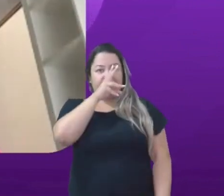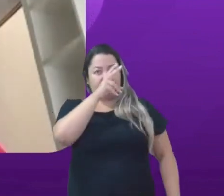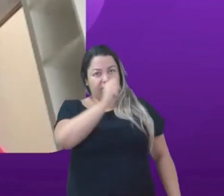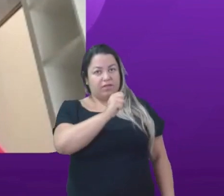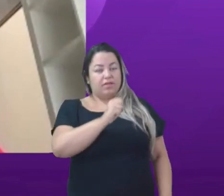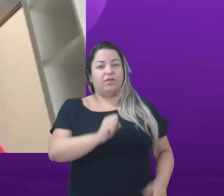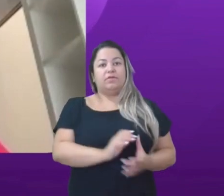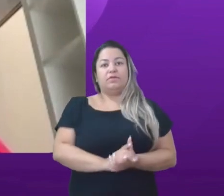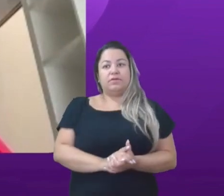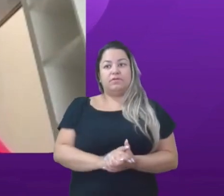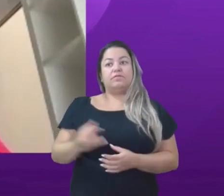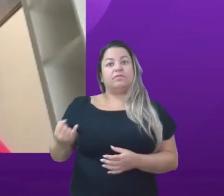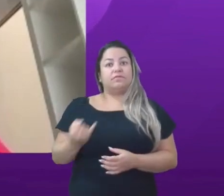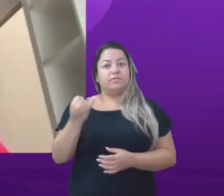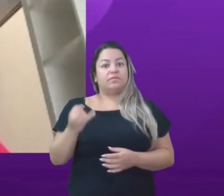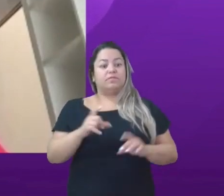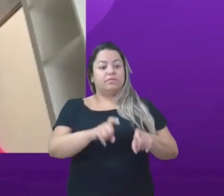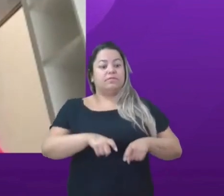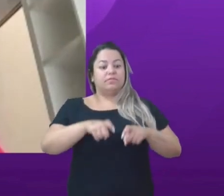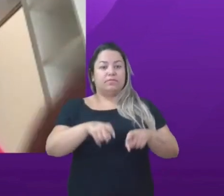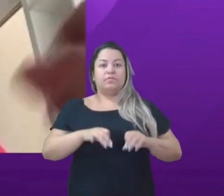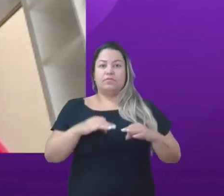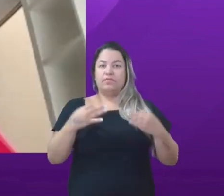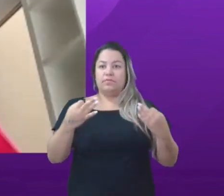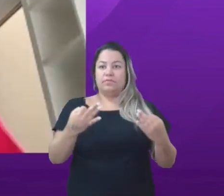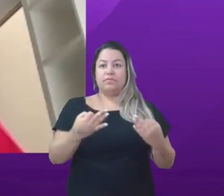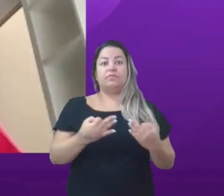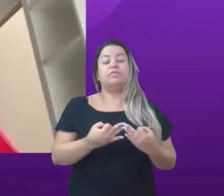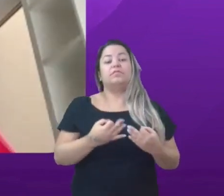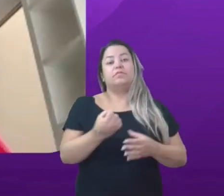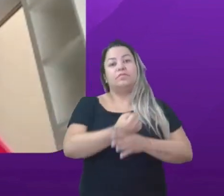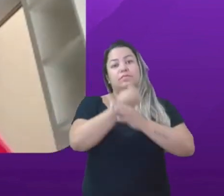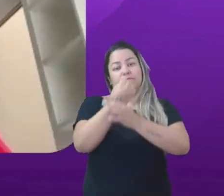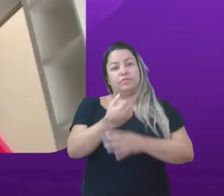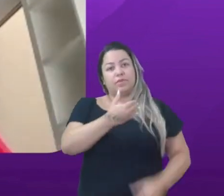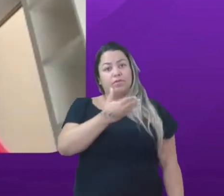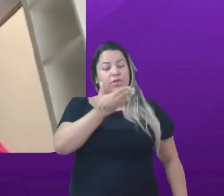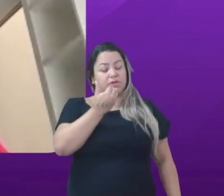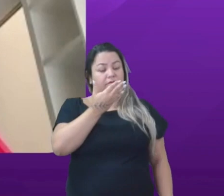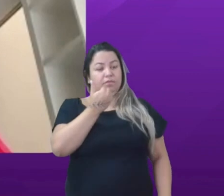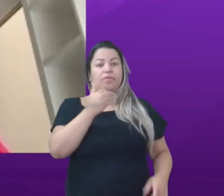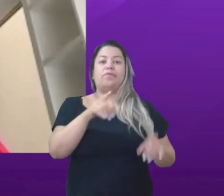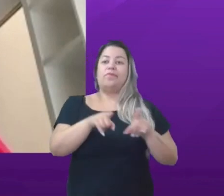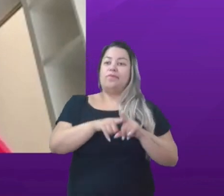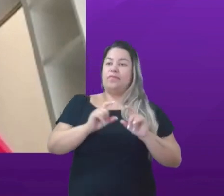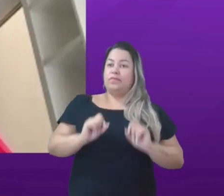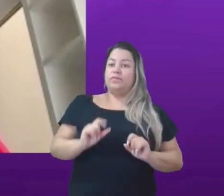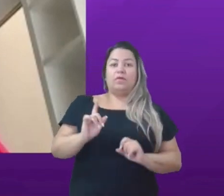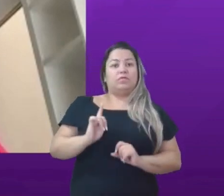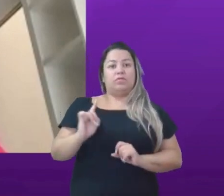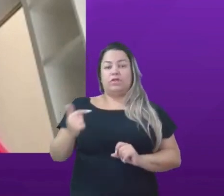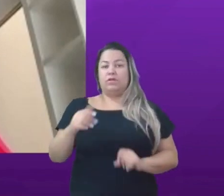fortalece esse papel da agricultura familiar na questão da segurança alimentar, né? Por seus produtos não